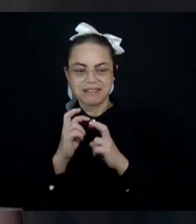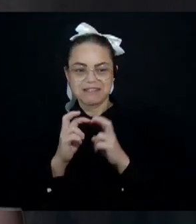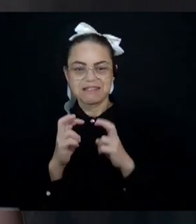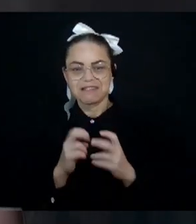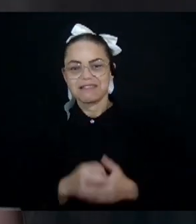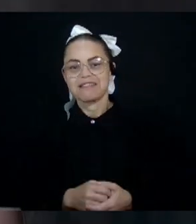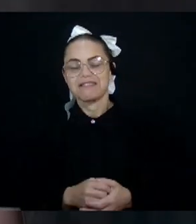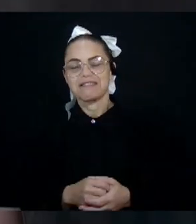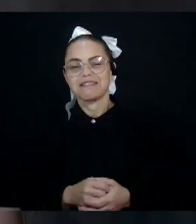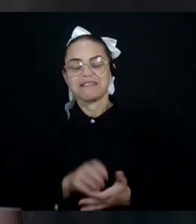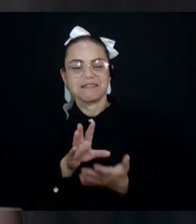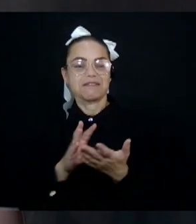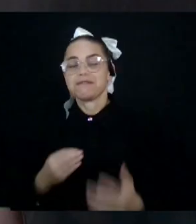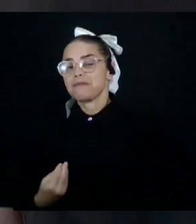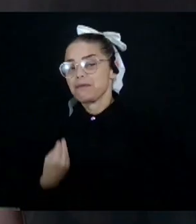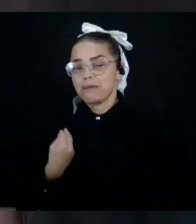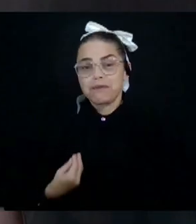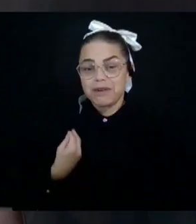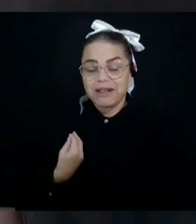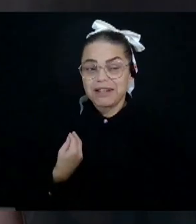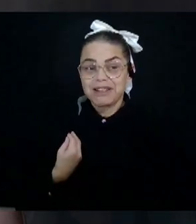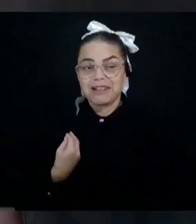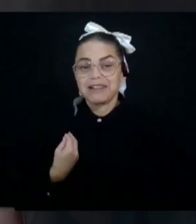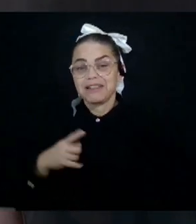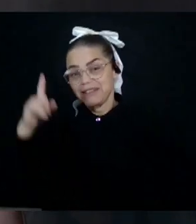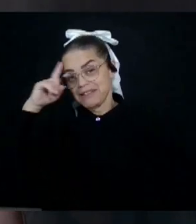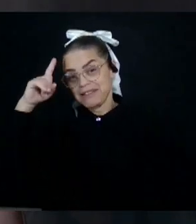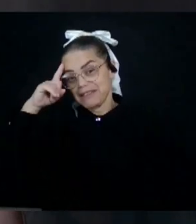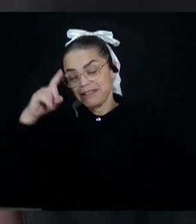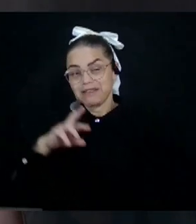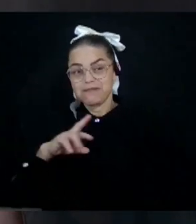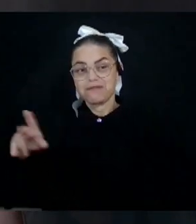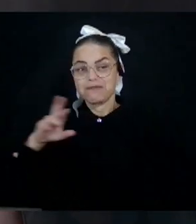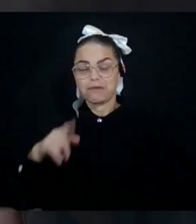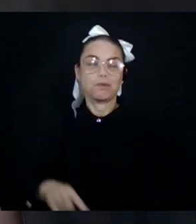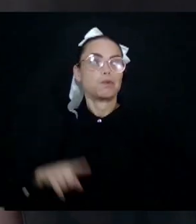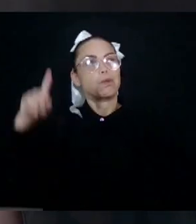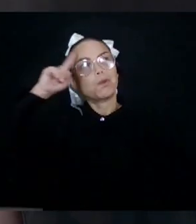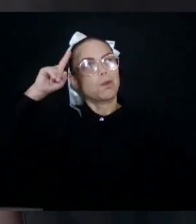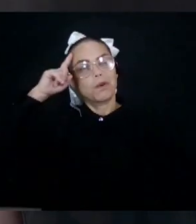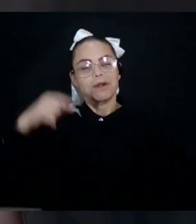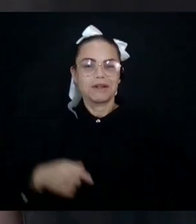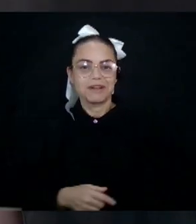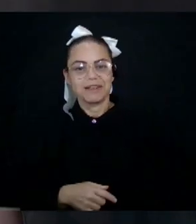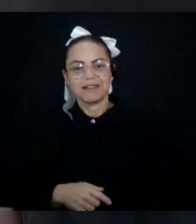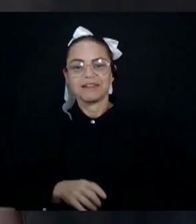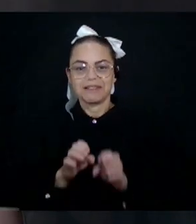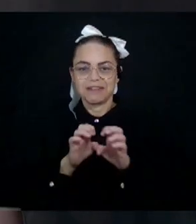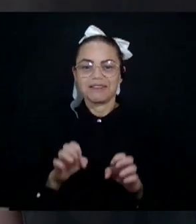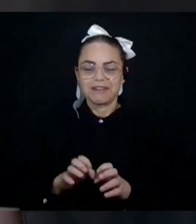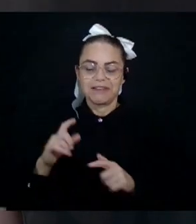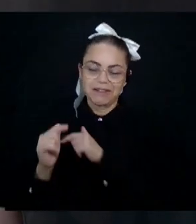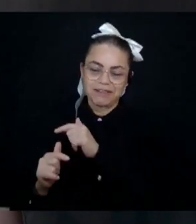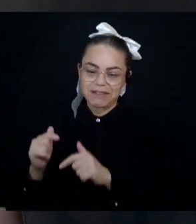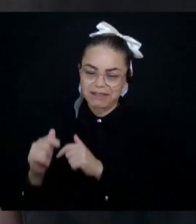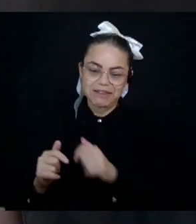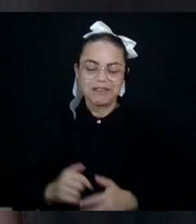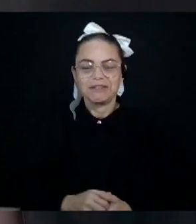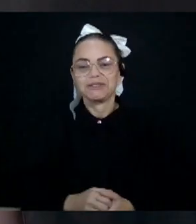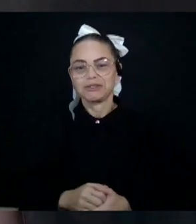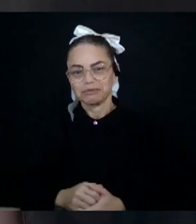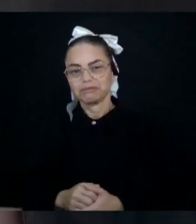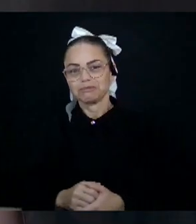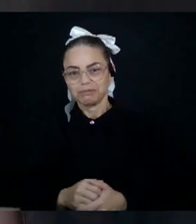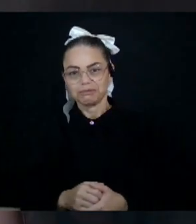de vida, de rotina, que é diferente daquele provavelmente estruturado do trabalho, né? Então, é claro